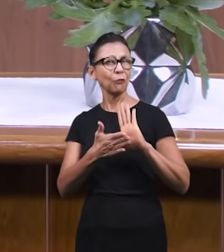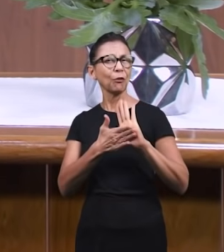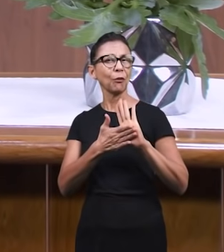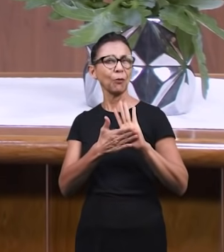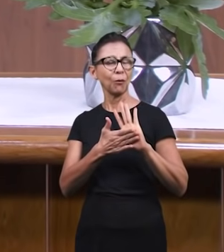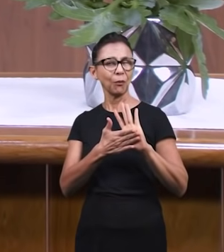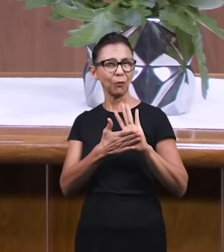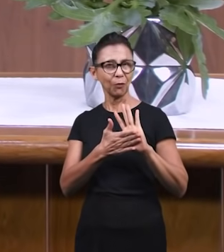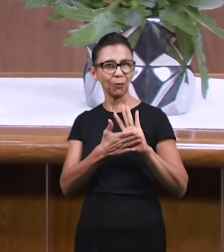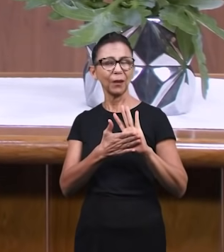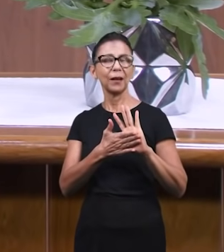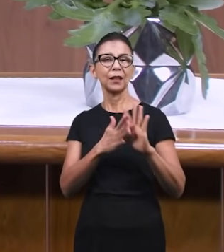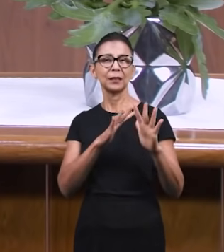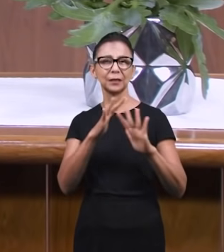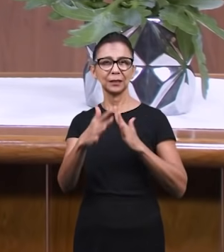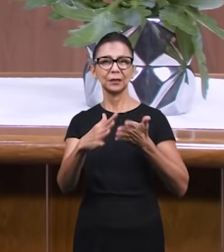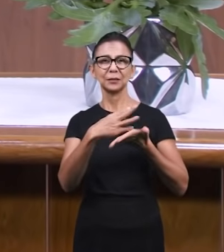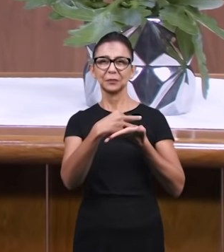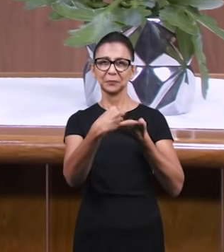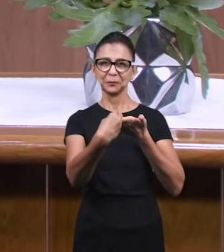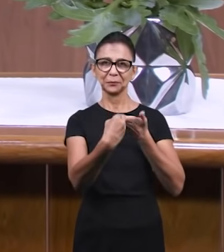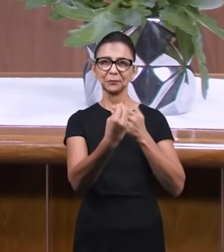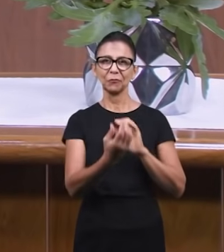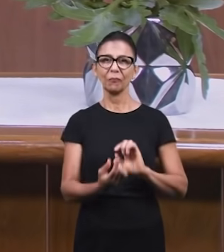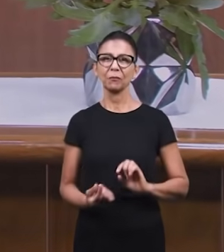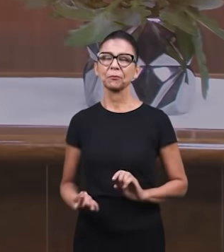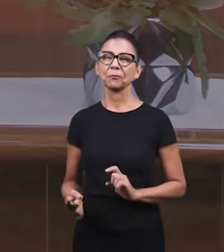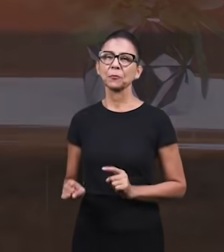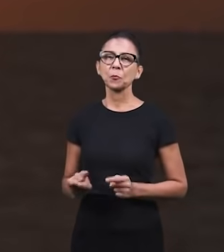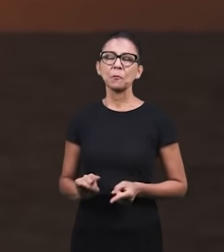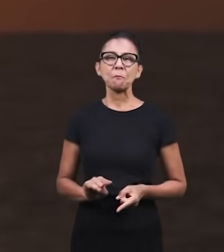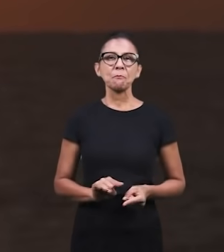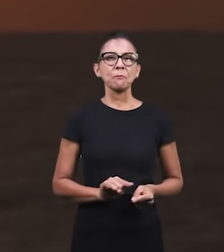Senhor. Nos acompanhe na tela. Cante junto conosco.